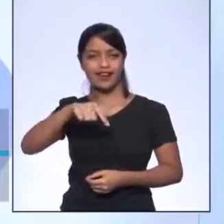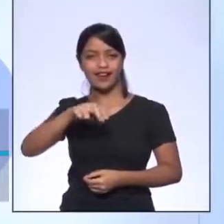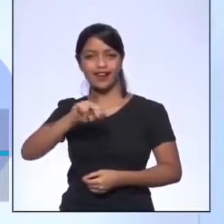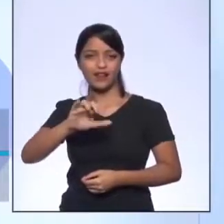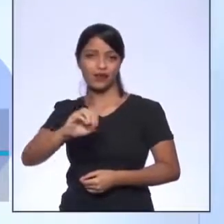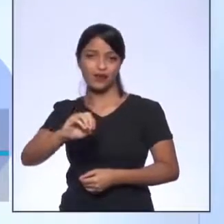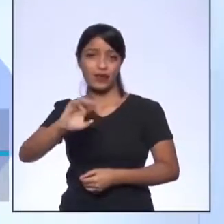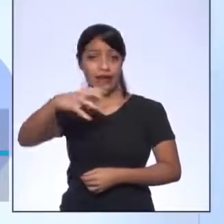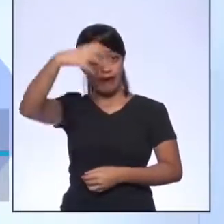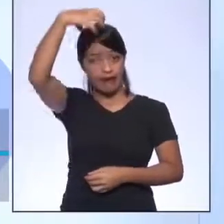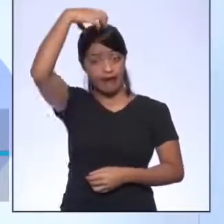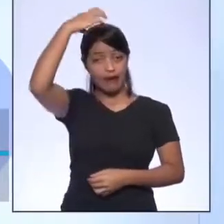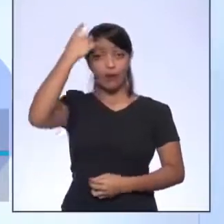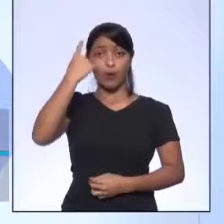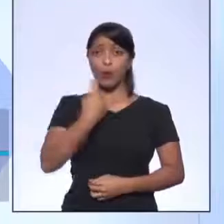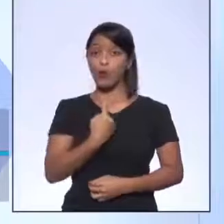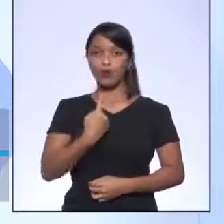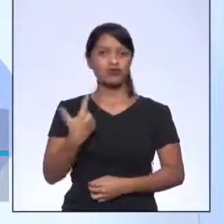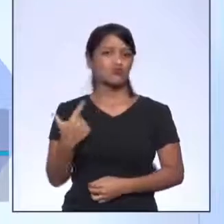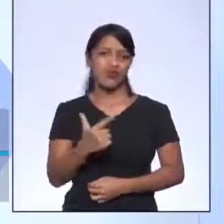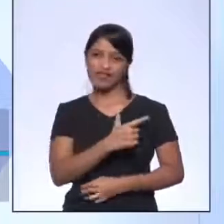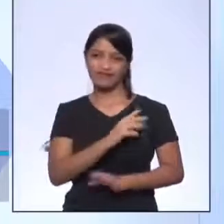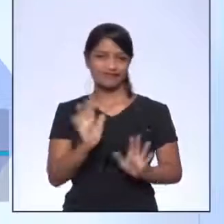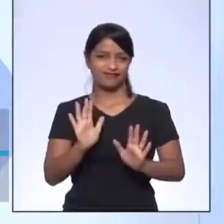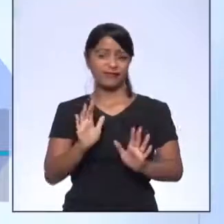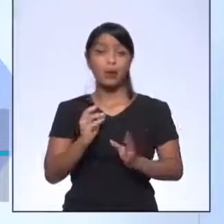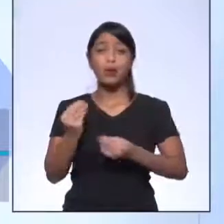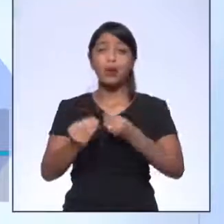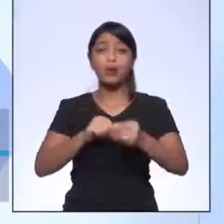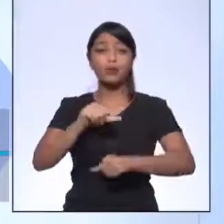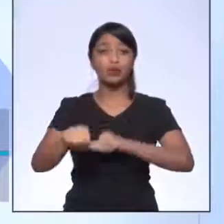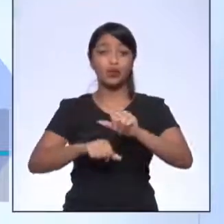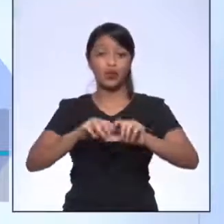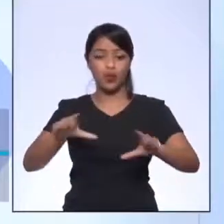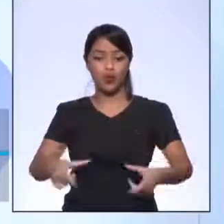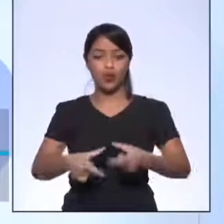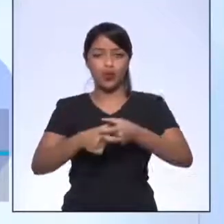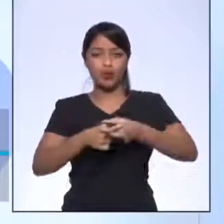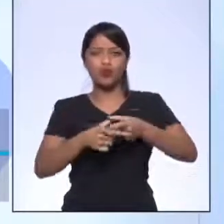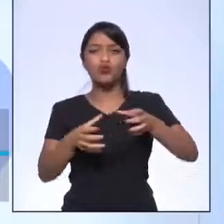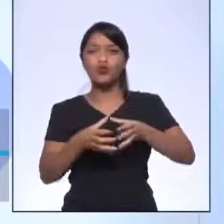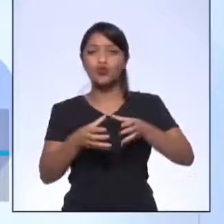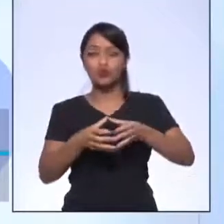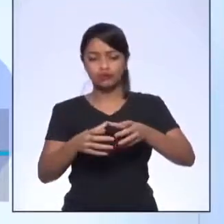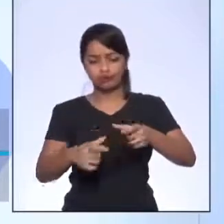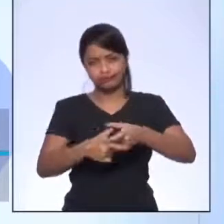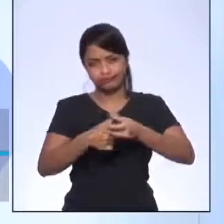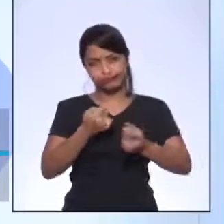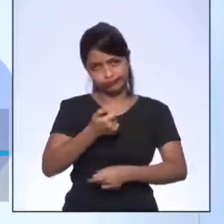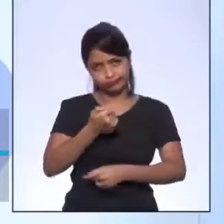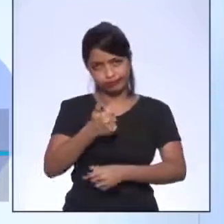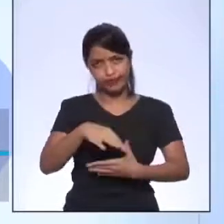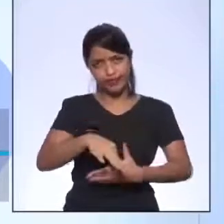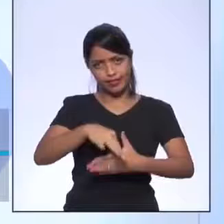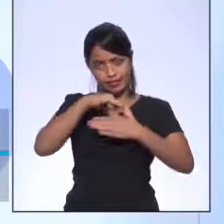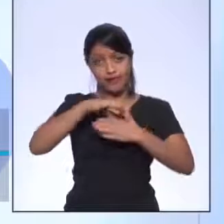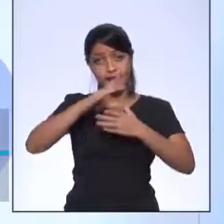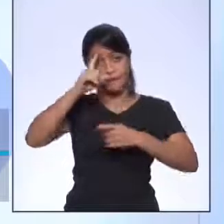de pessoas que pertencem a uma elite, e esse grupo ele domina todos os